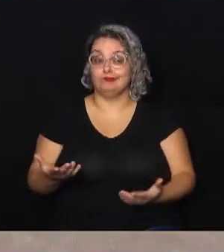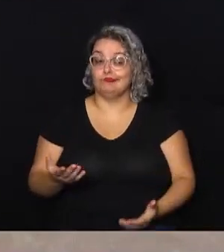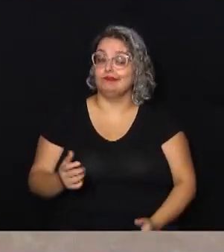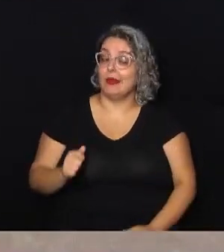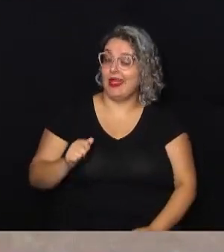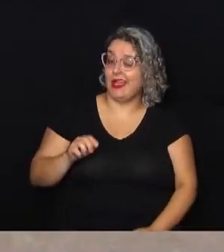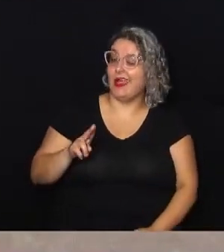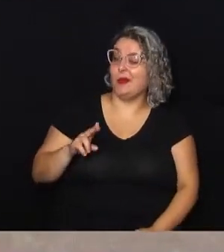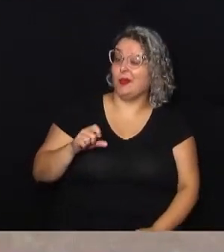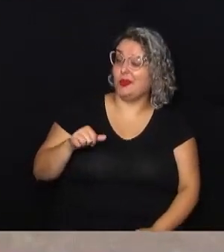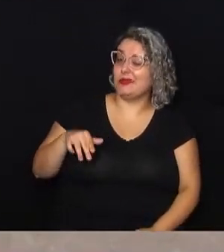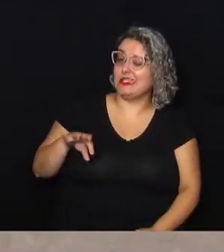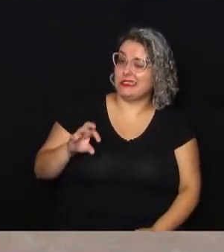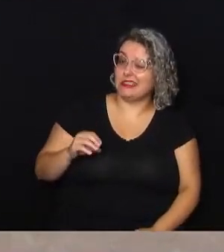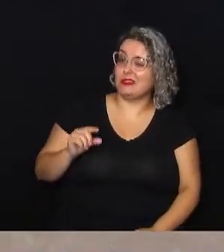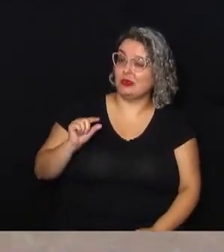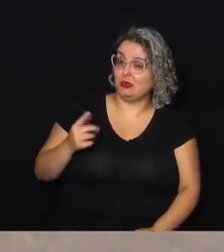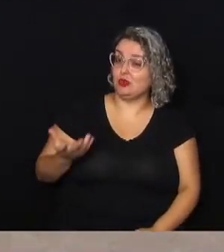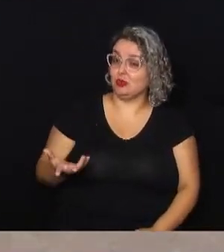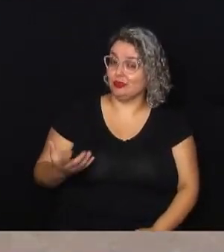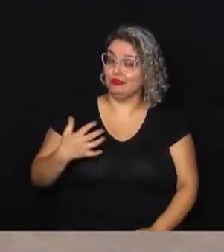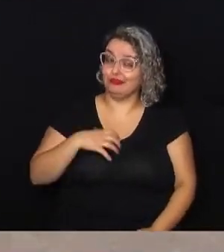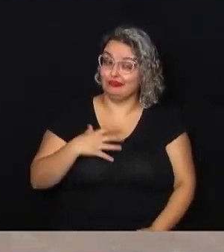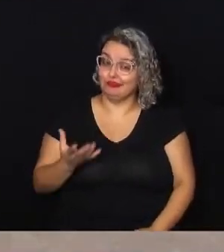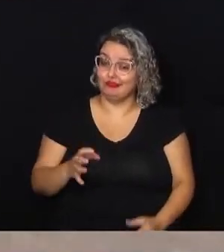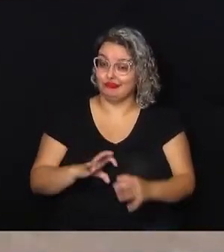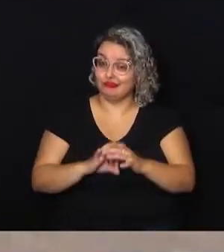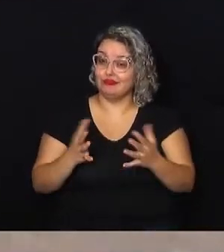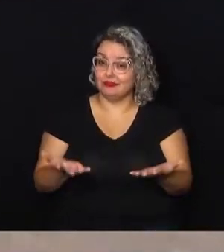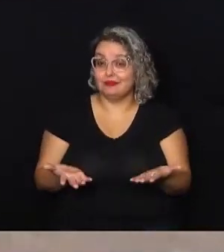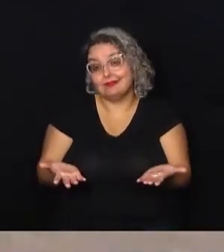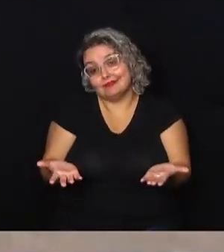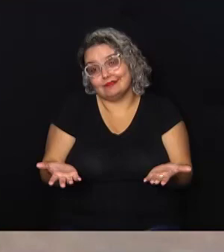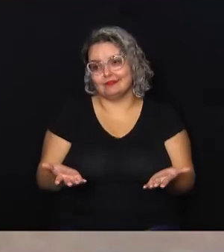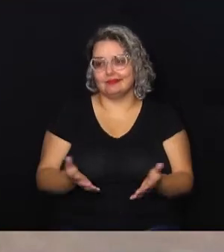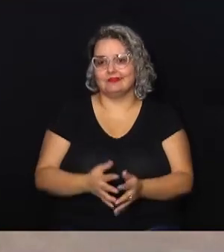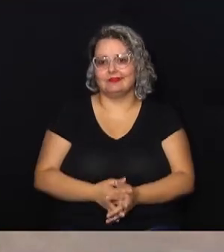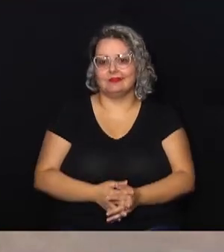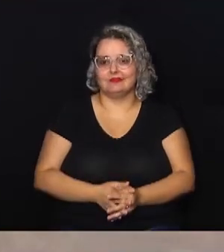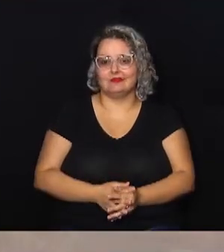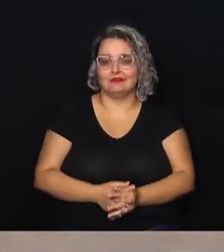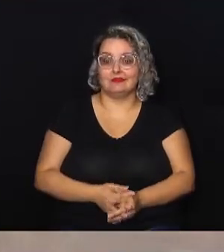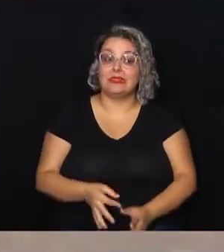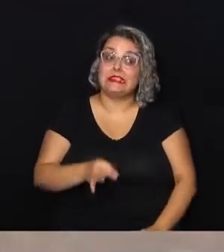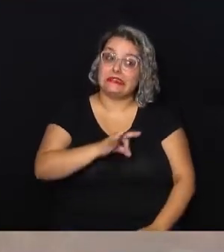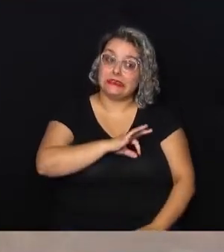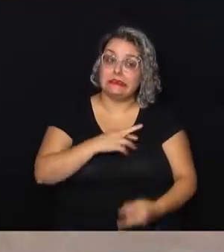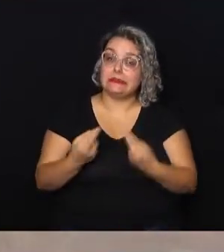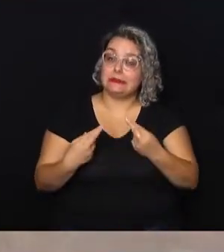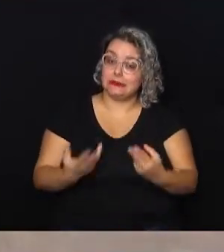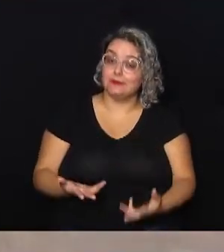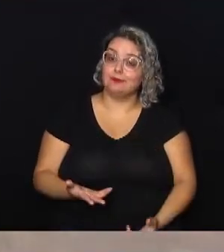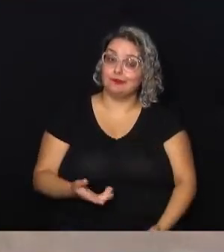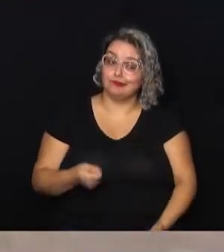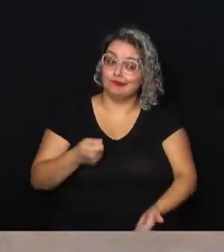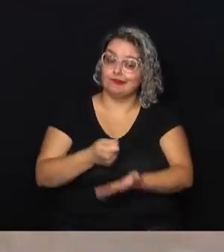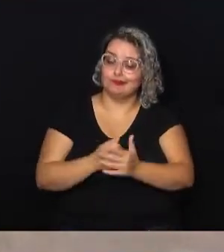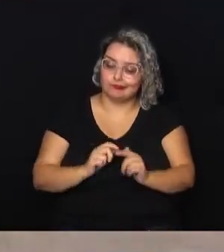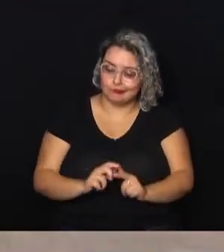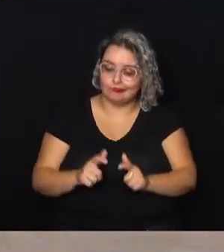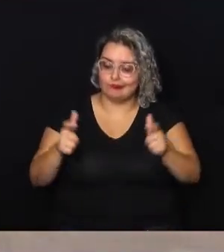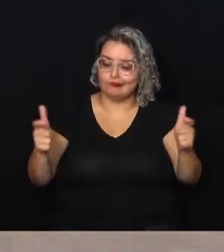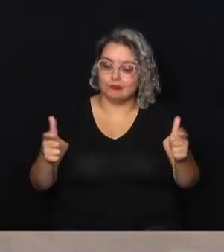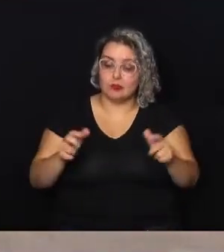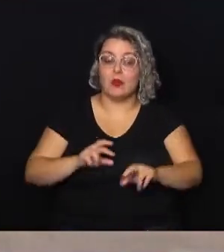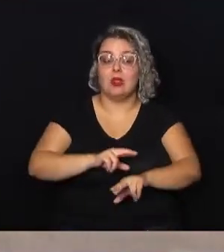da condição aí. E o policiamento rodoviário, por sua vez, vai estar reforçando em diversos